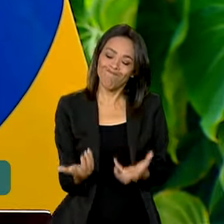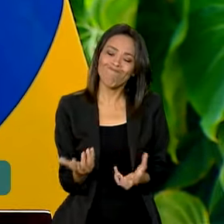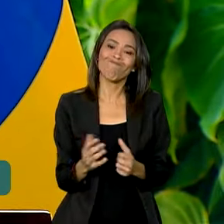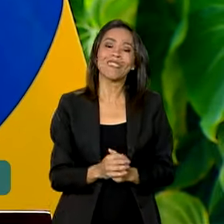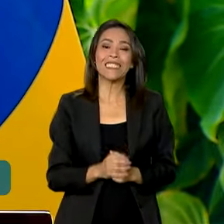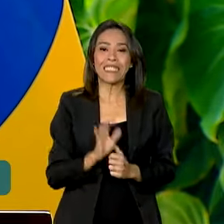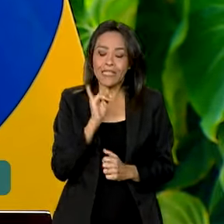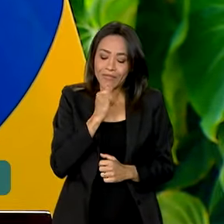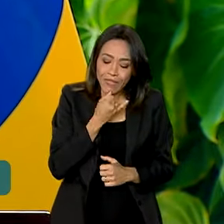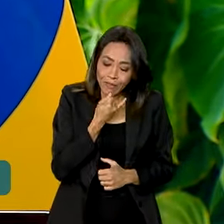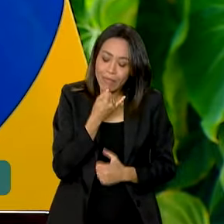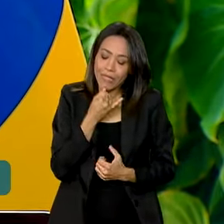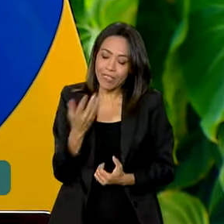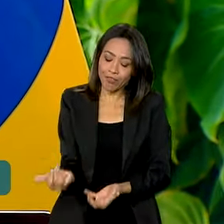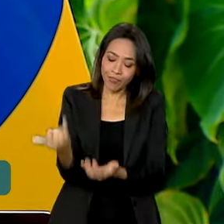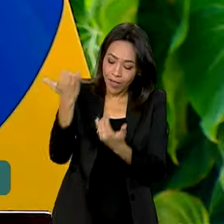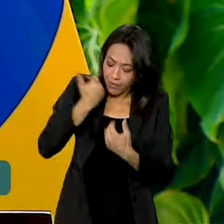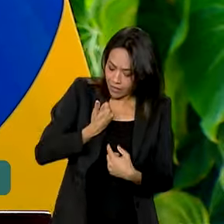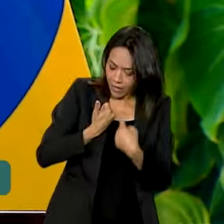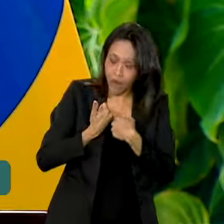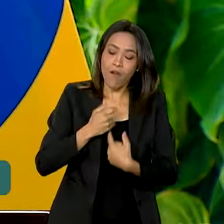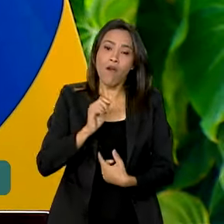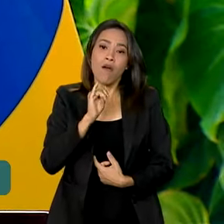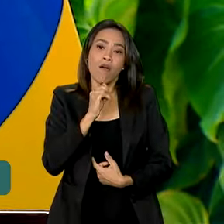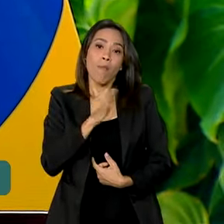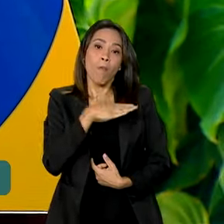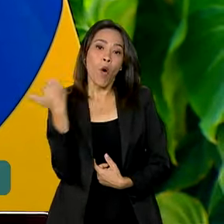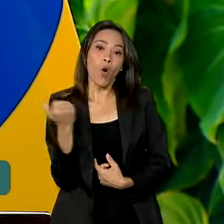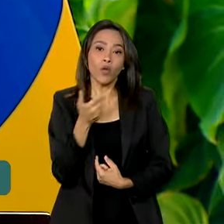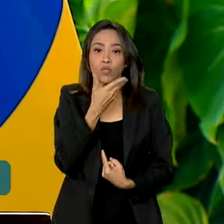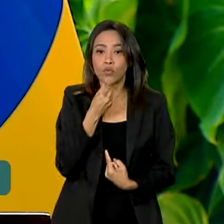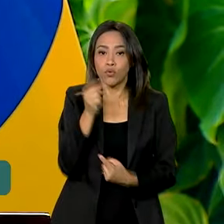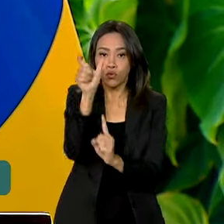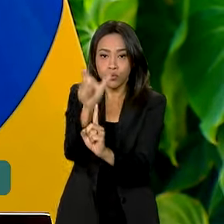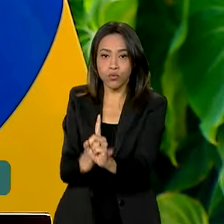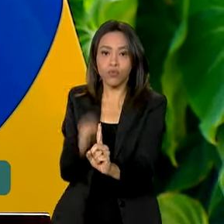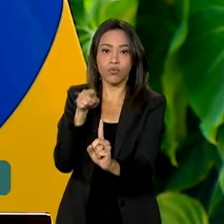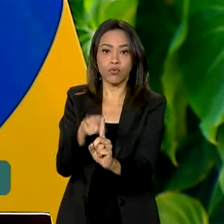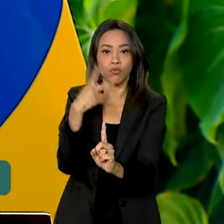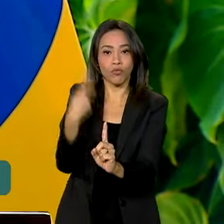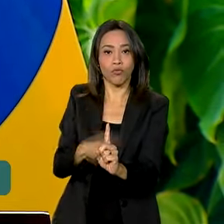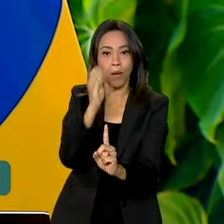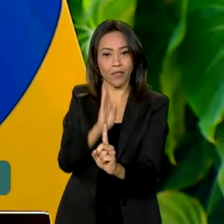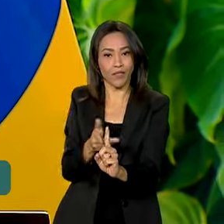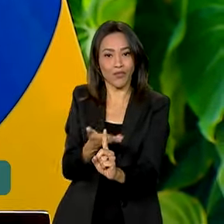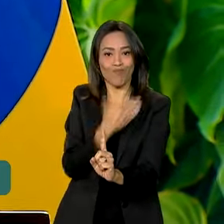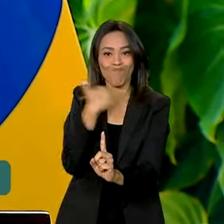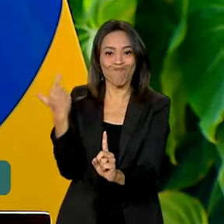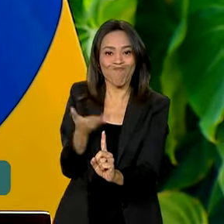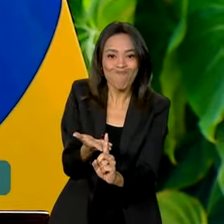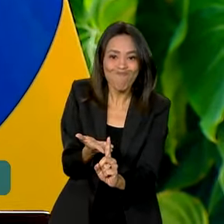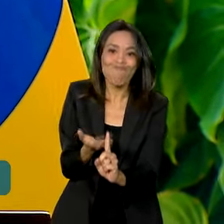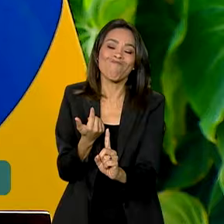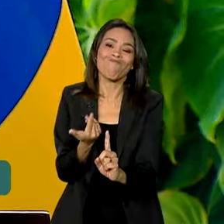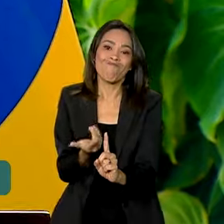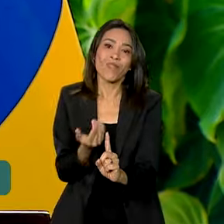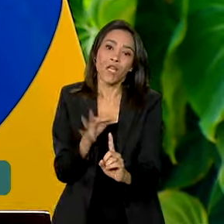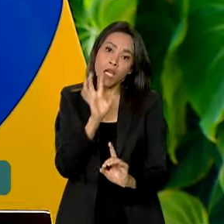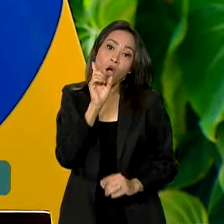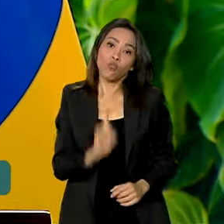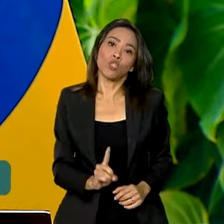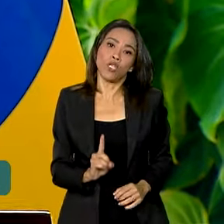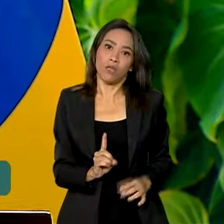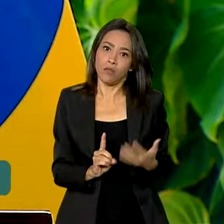que recebemos a notícia do falecimento do brasileiro Michel Nisseboom. A violação cotidiana do direito